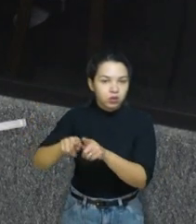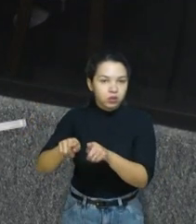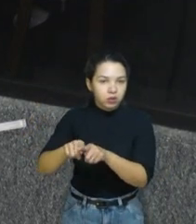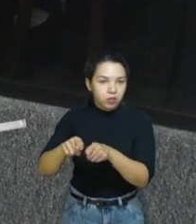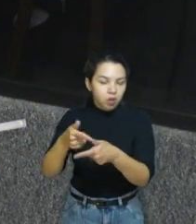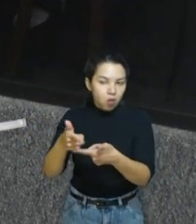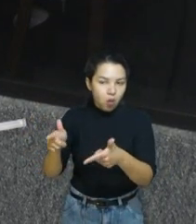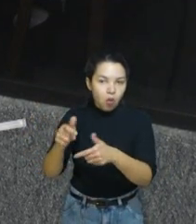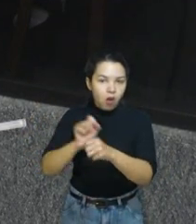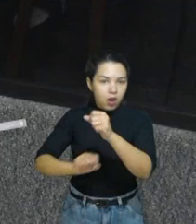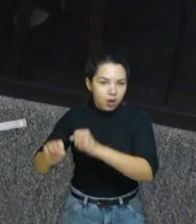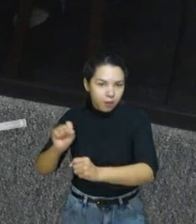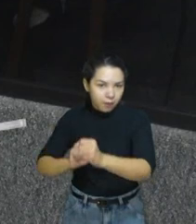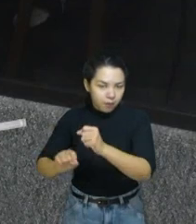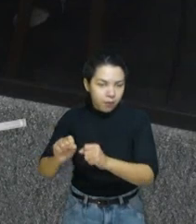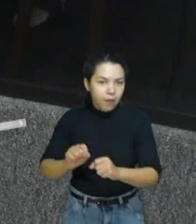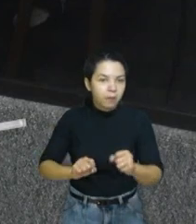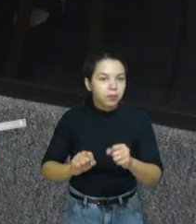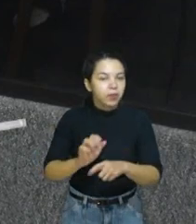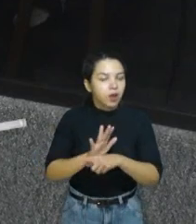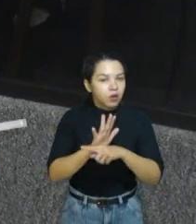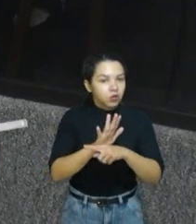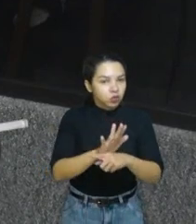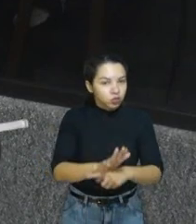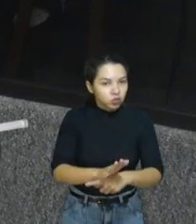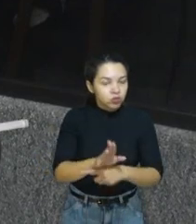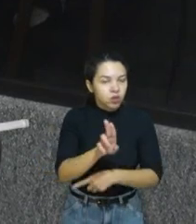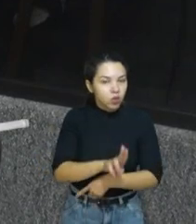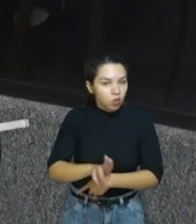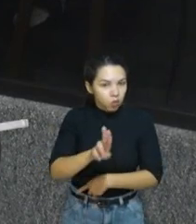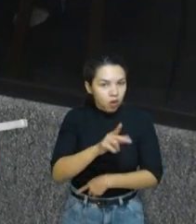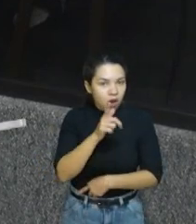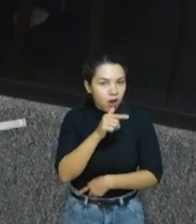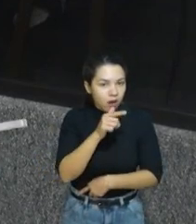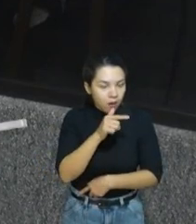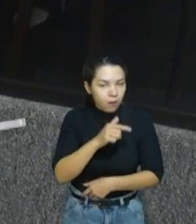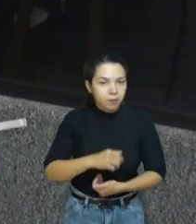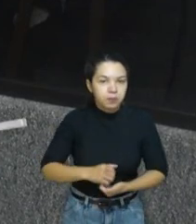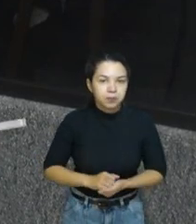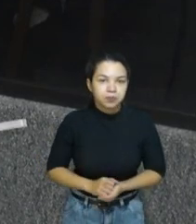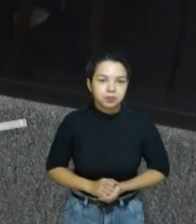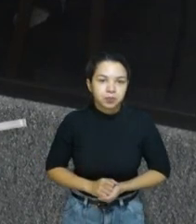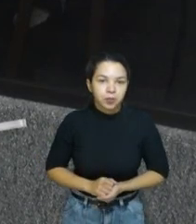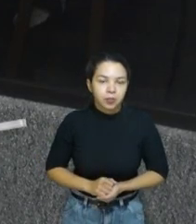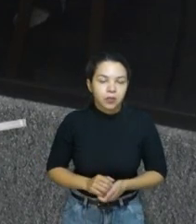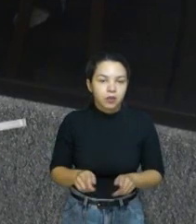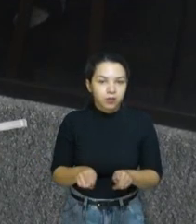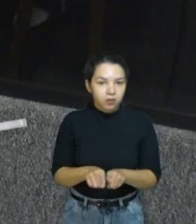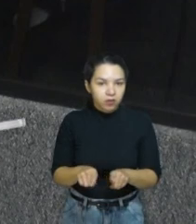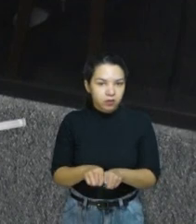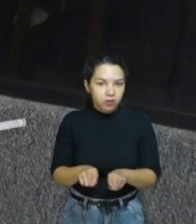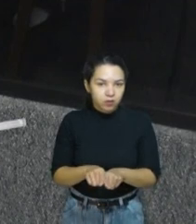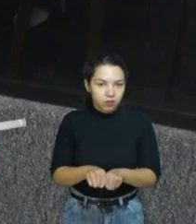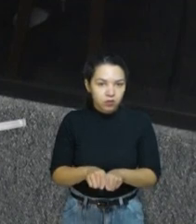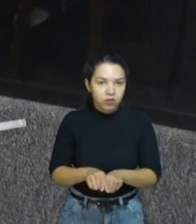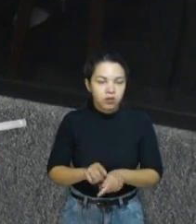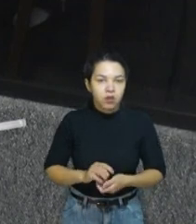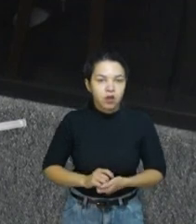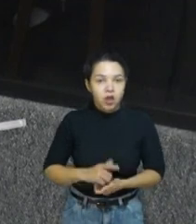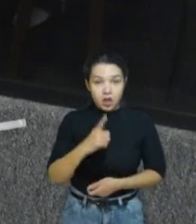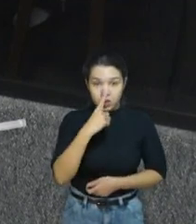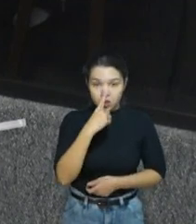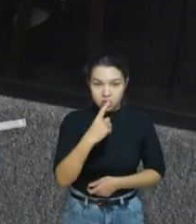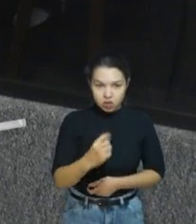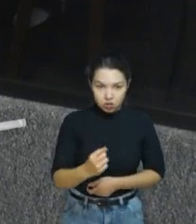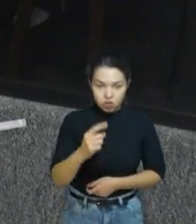Energia Limpa e Recursos Hídricos. O projeto Plano de Gerenciamento de Resíduos Sólidos, Alesc Menos